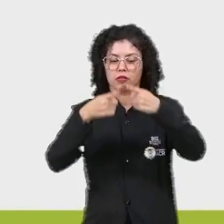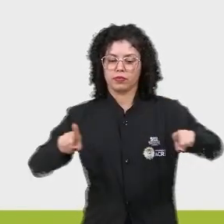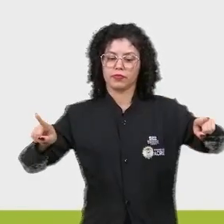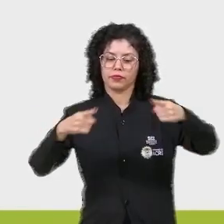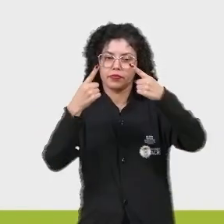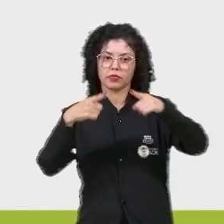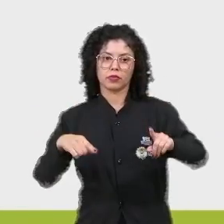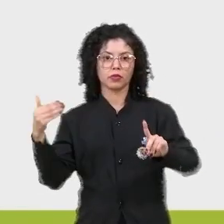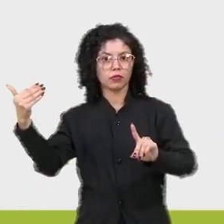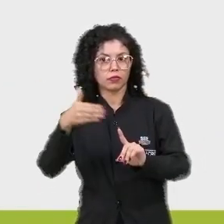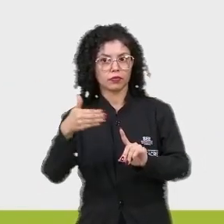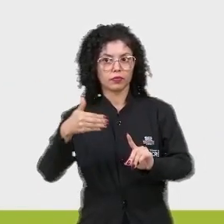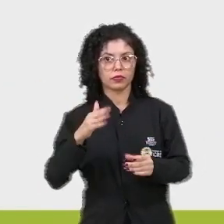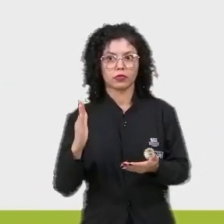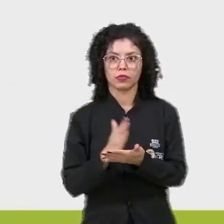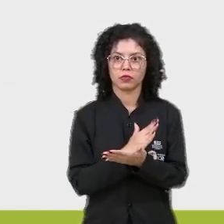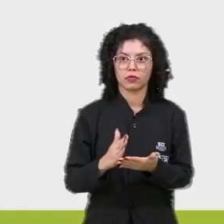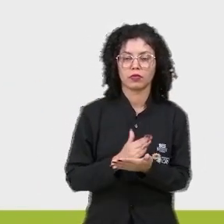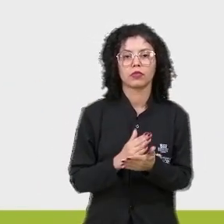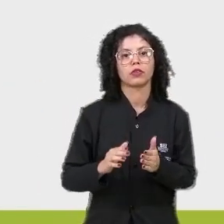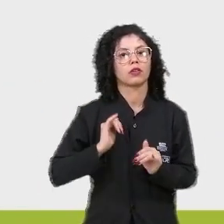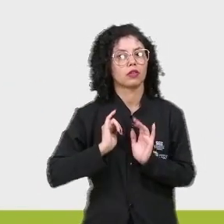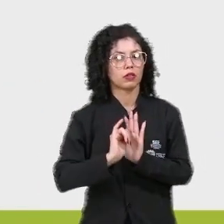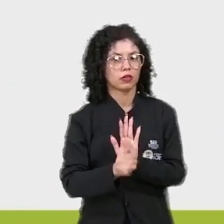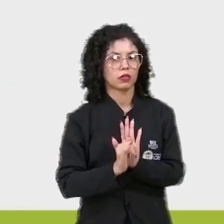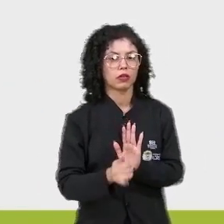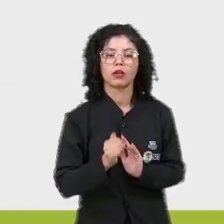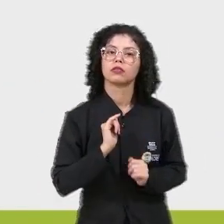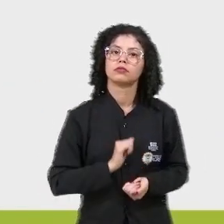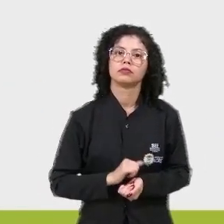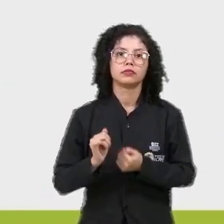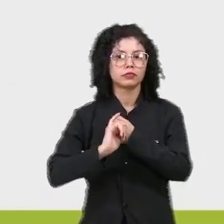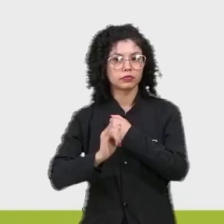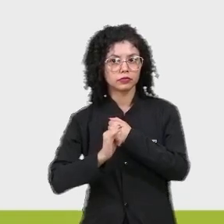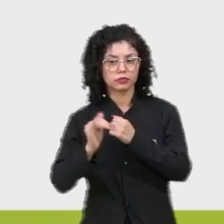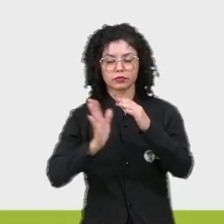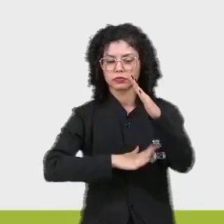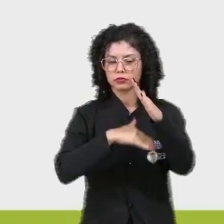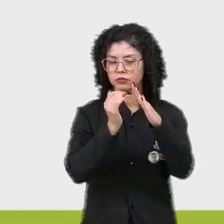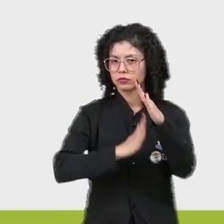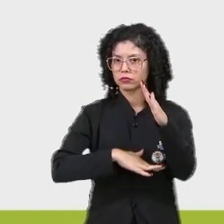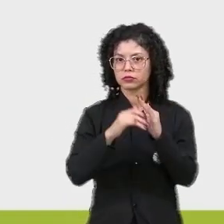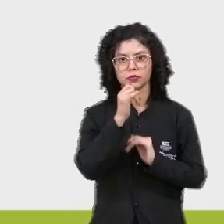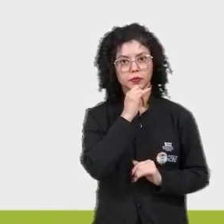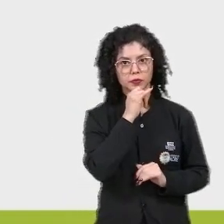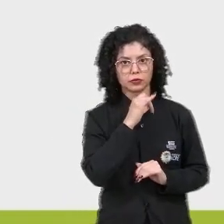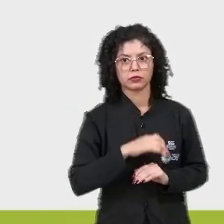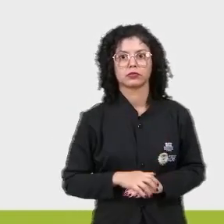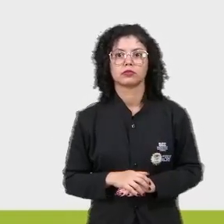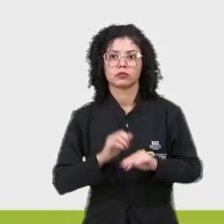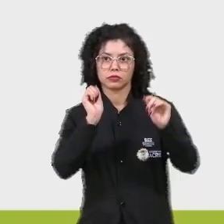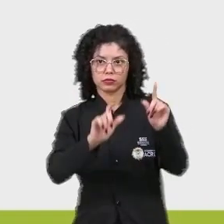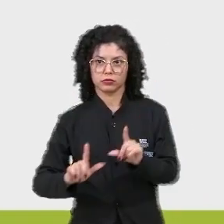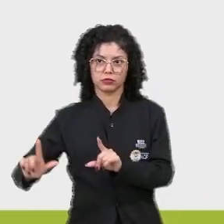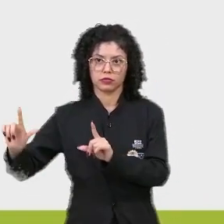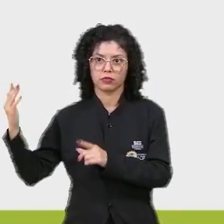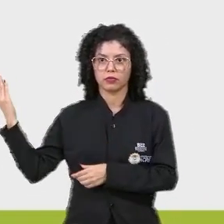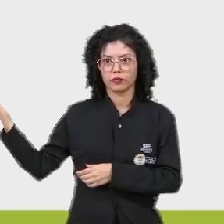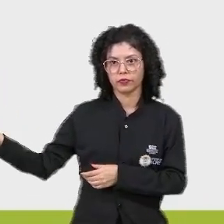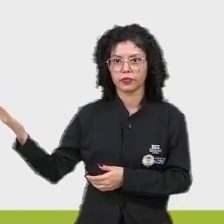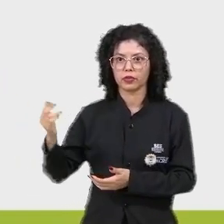música referindo-se a um conto, a uma crônica, a uma pintura, por exemplo. Na tela nós temos